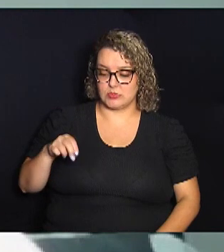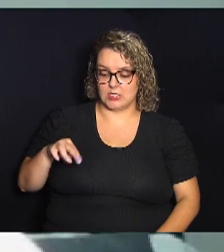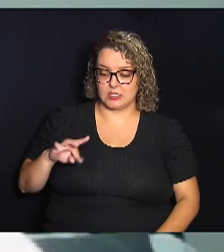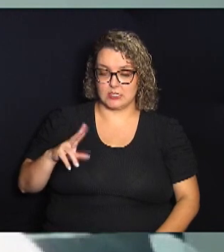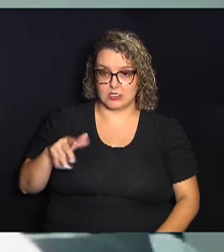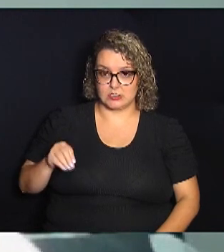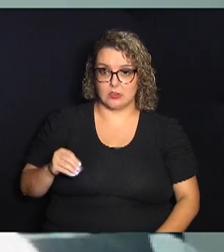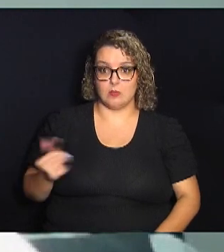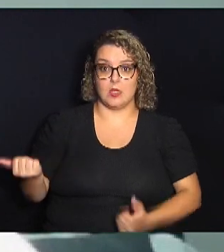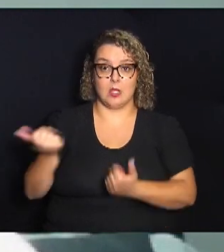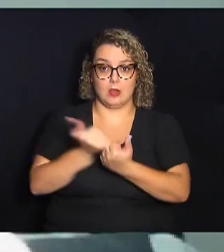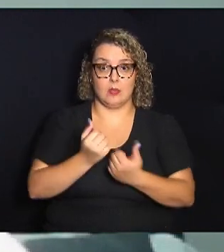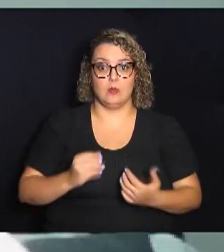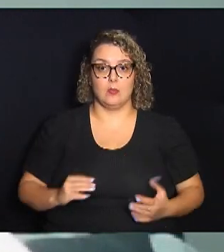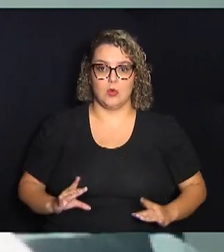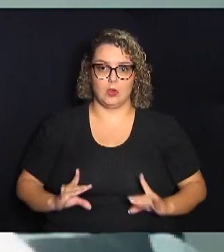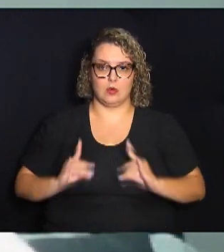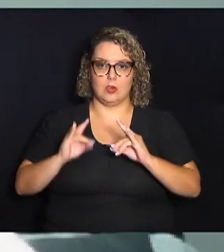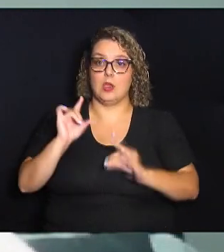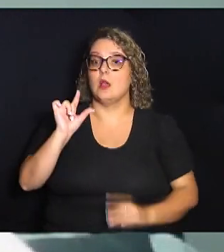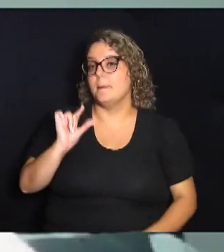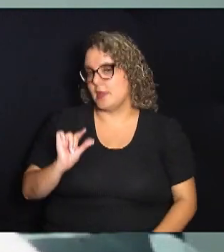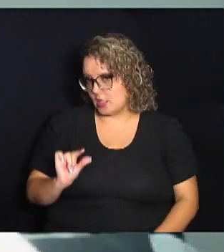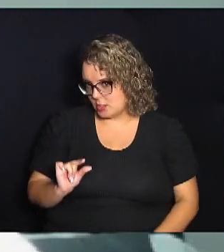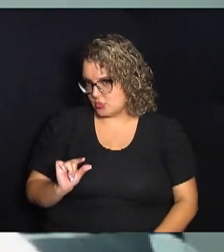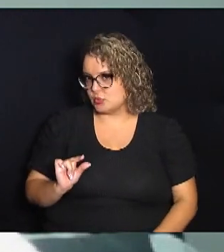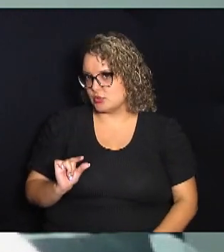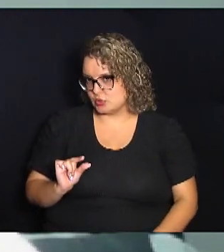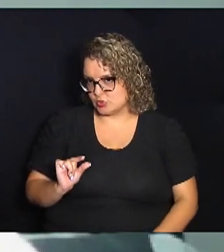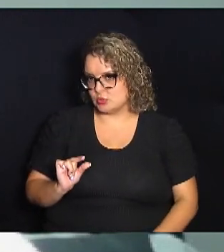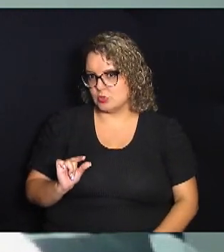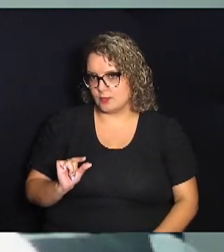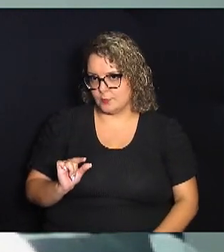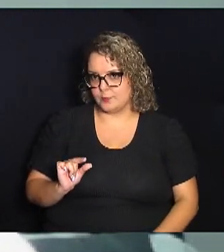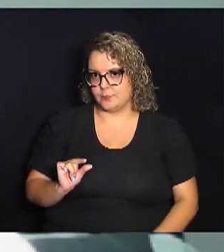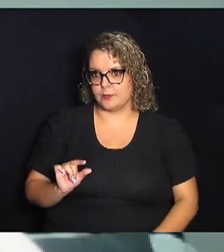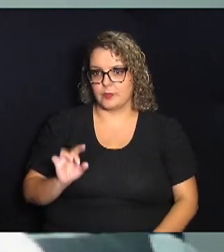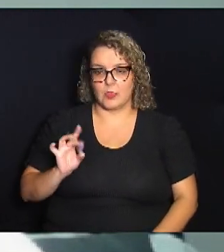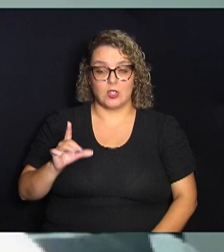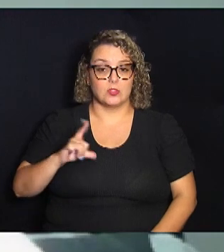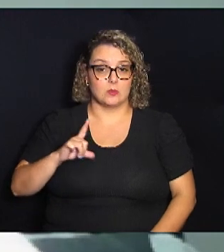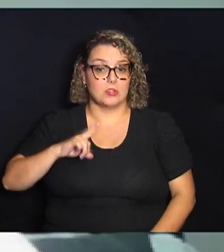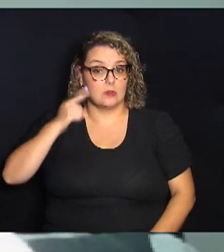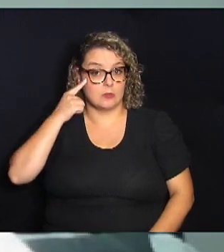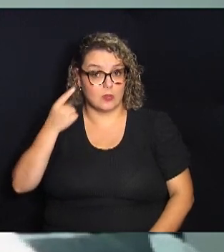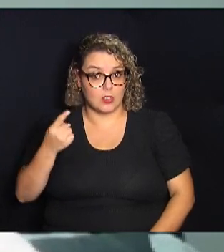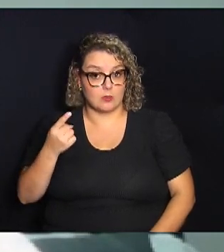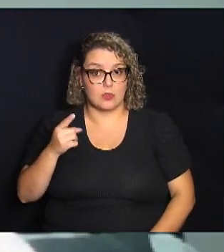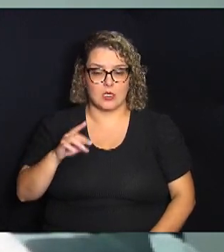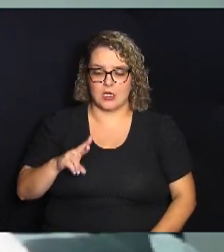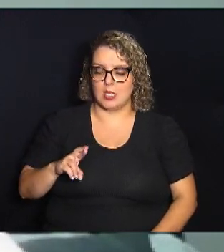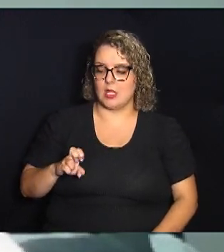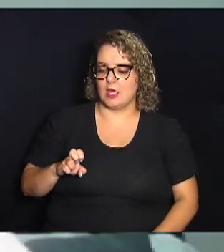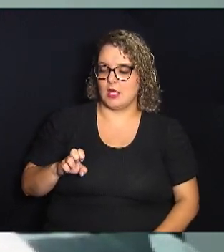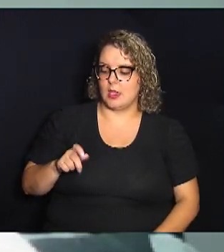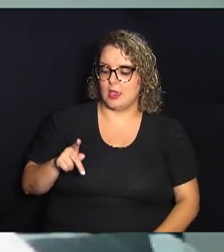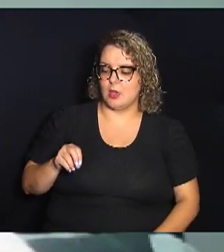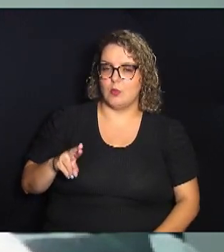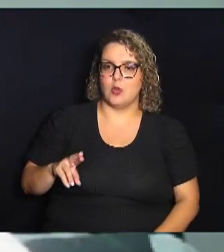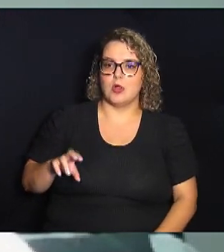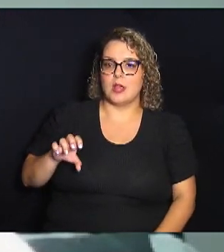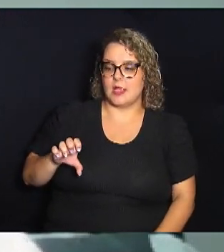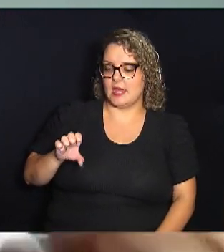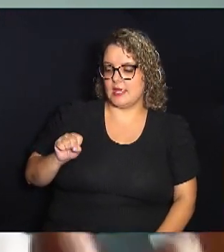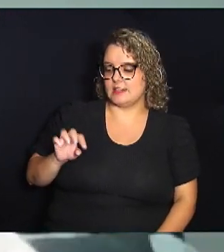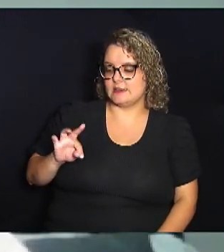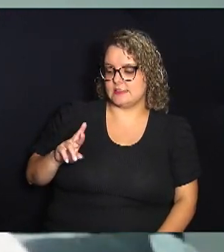reposição desses hormônios ela é muito baixa, sabe? Só para você ter uma ideia, você vai repor, vamos supor, estradiol para uma mulher,